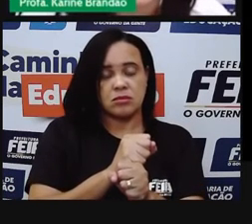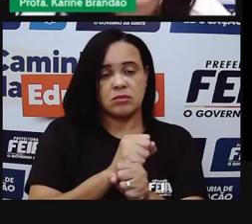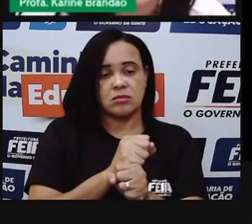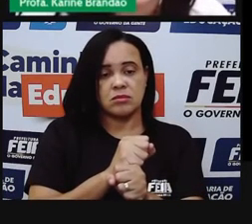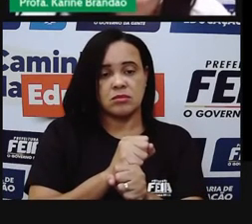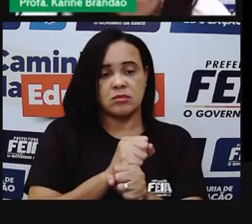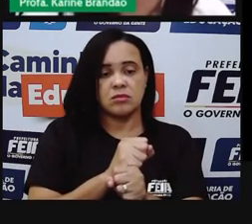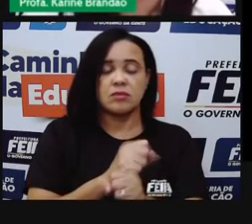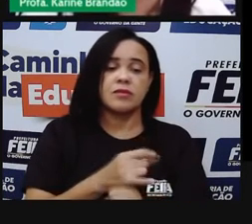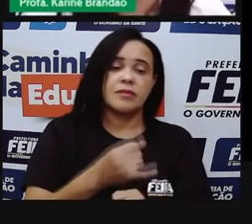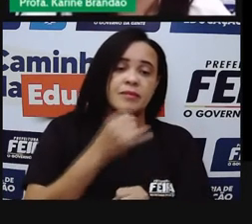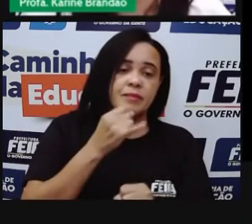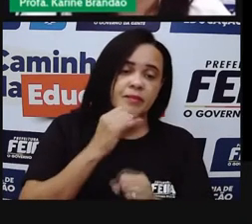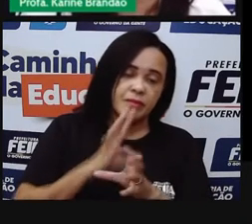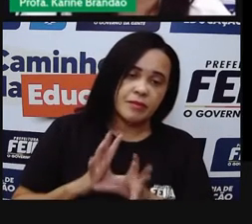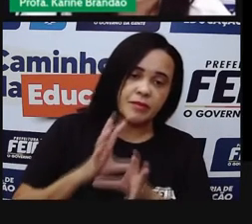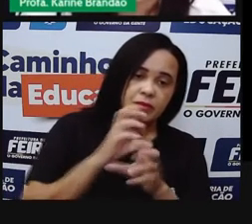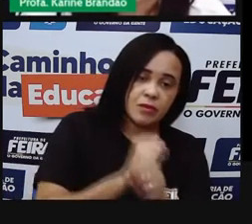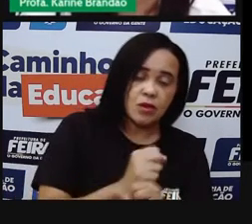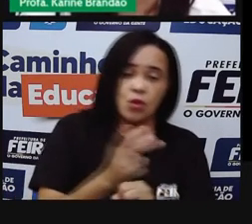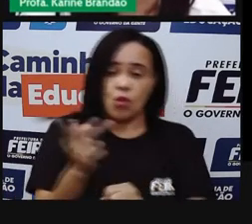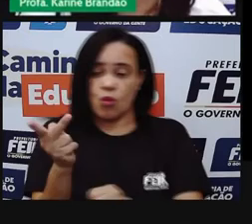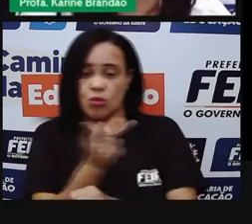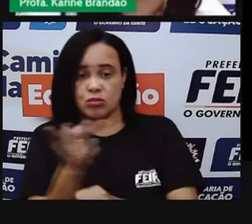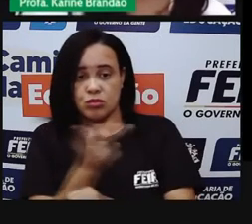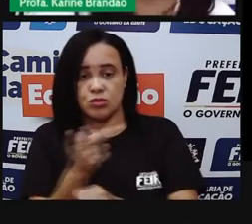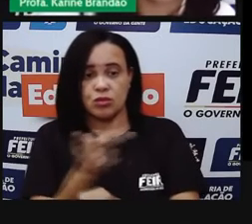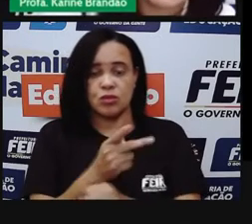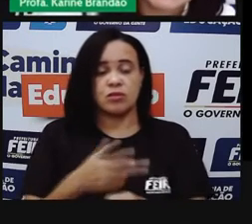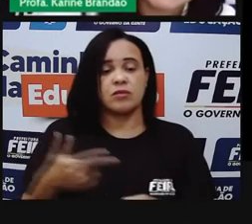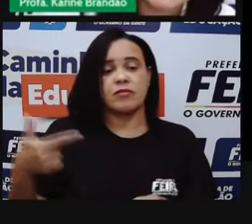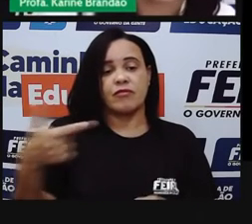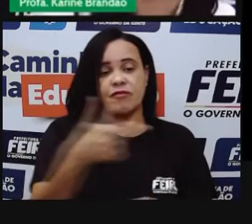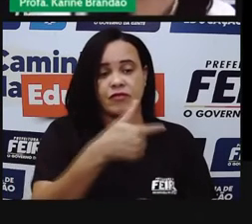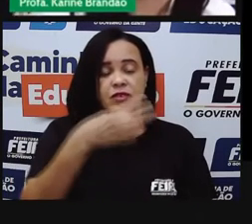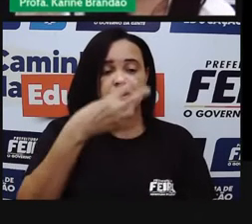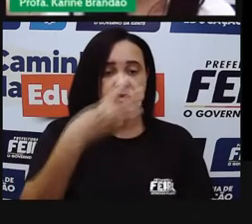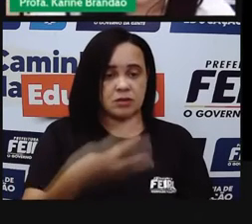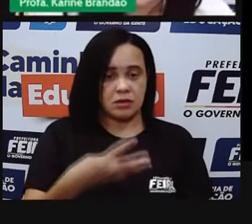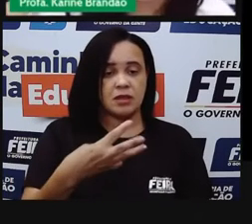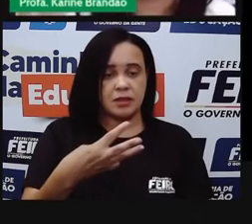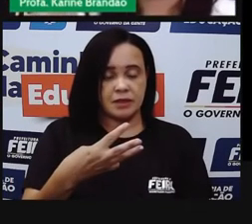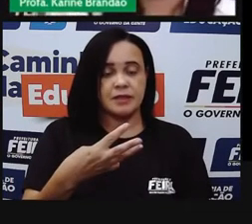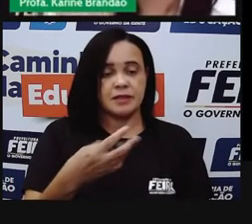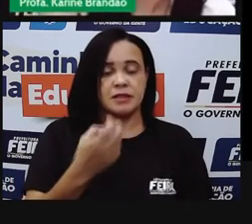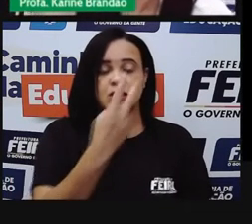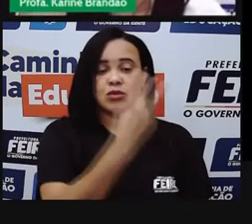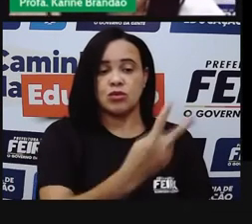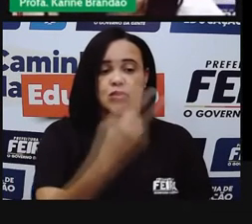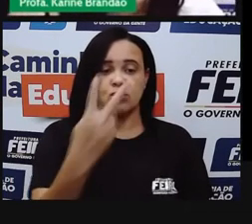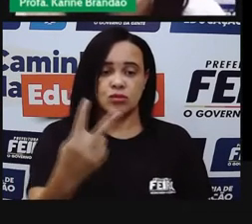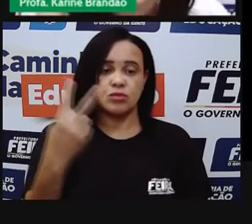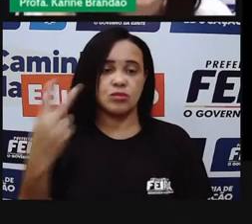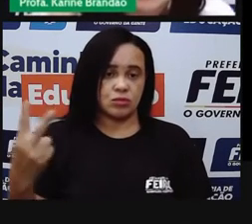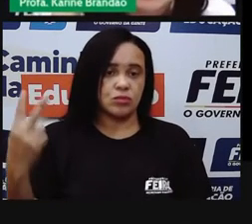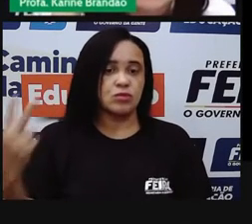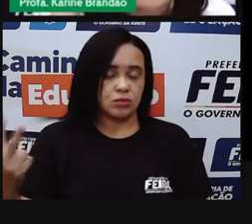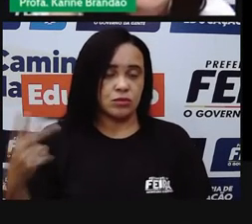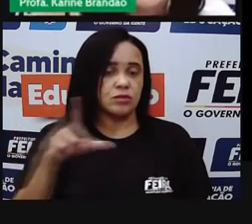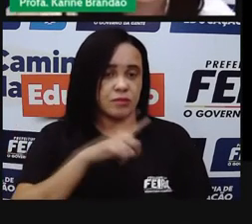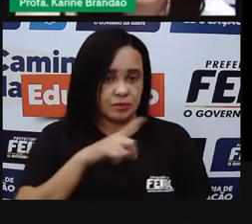fazer aqui a somatória das duplas, né, nós temos 23 duplas, 23 pares